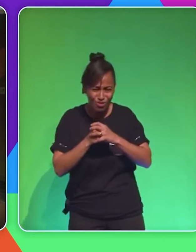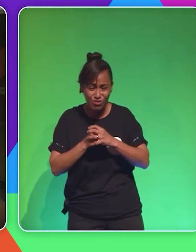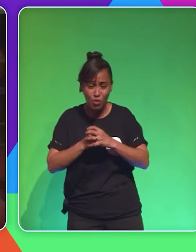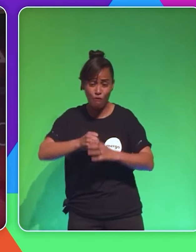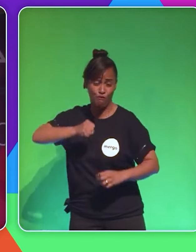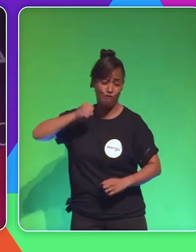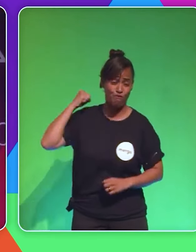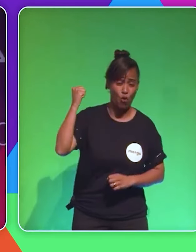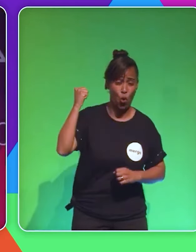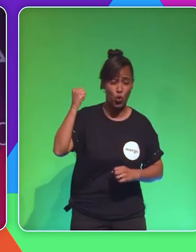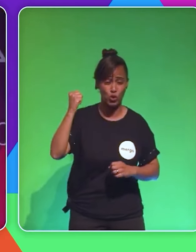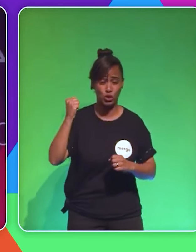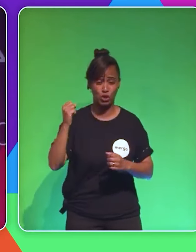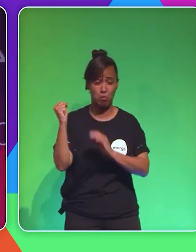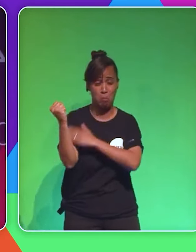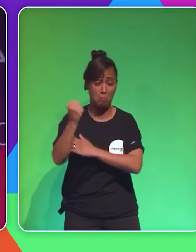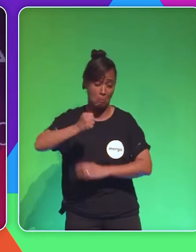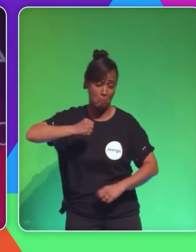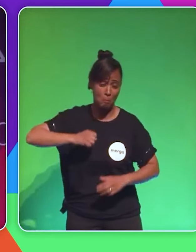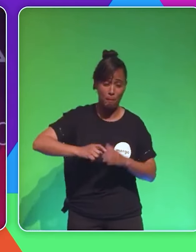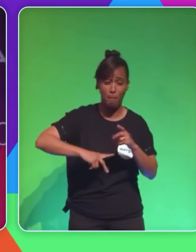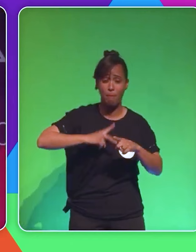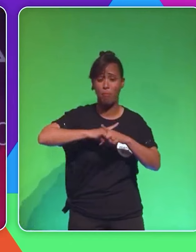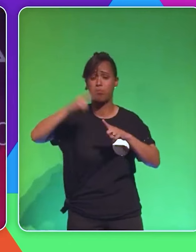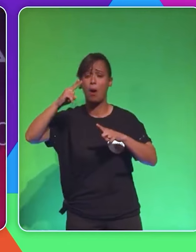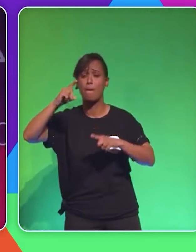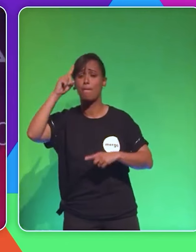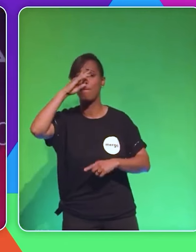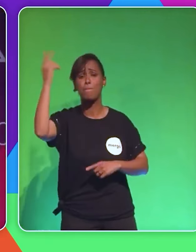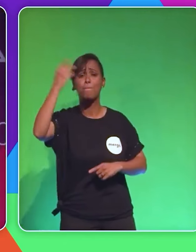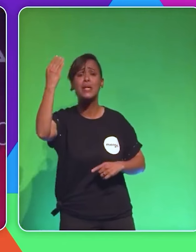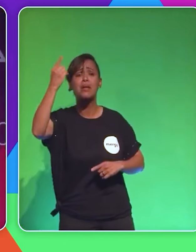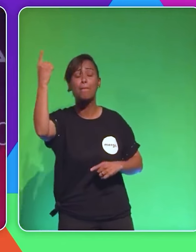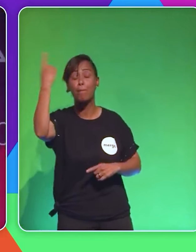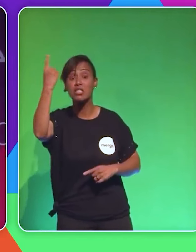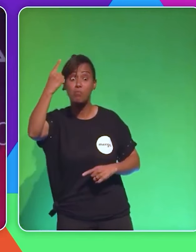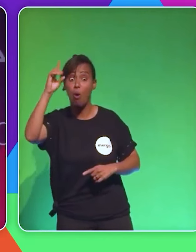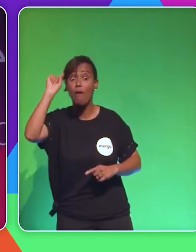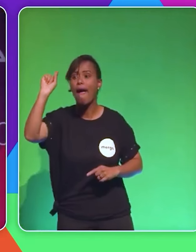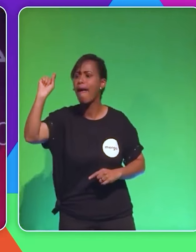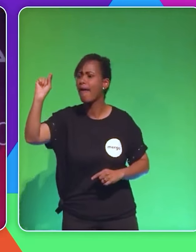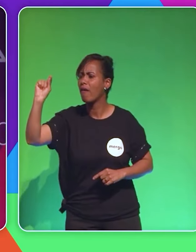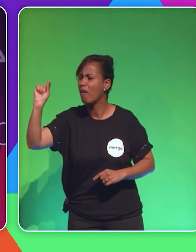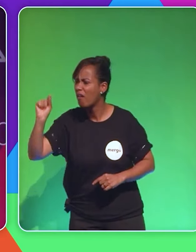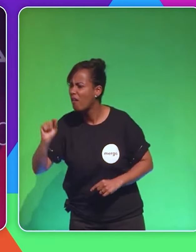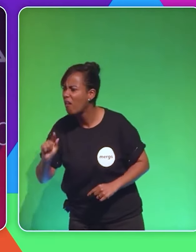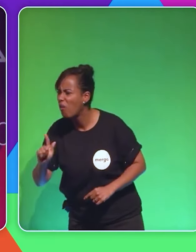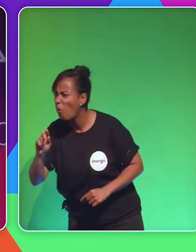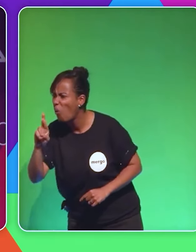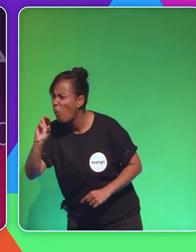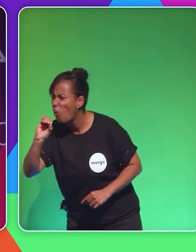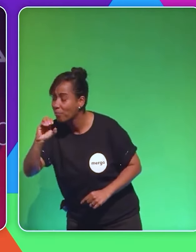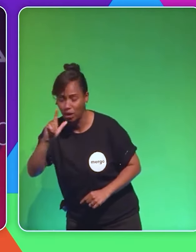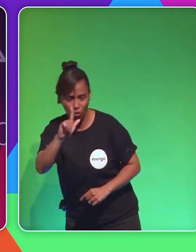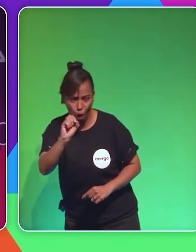mais forte é quem não Gohan